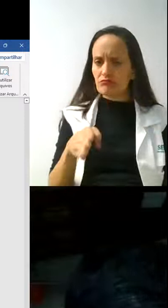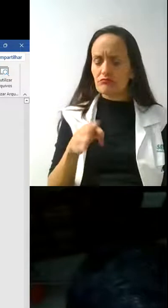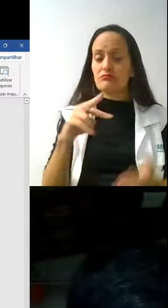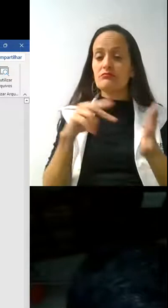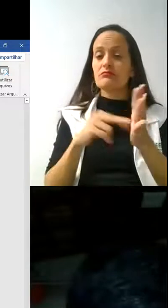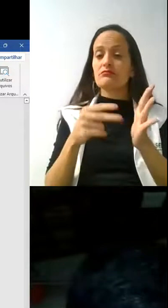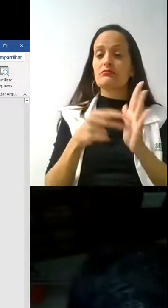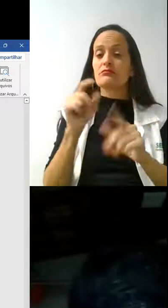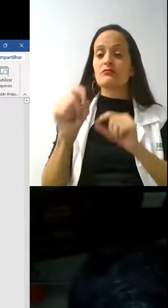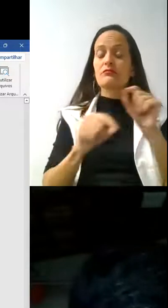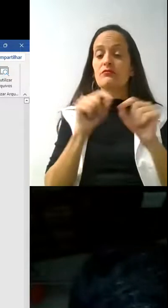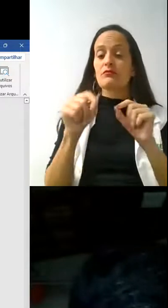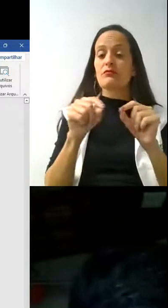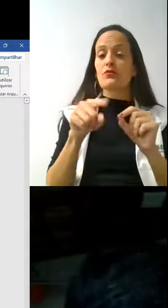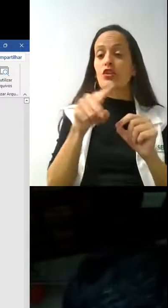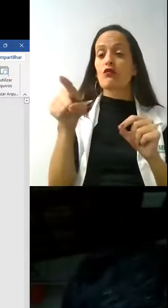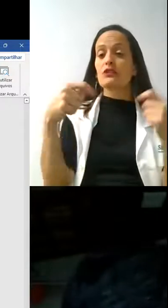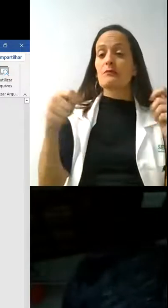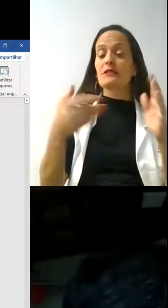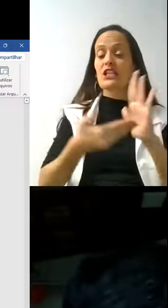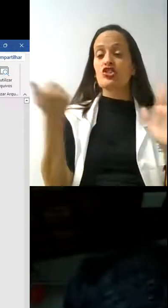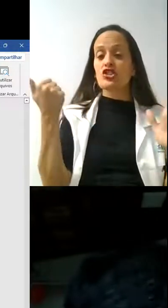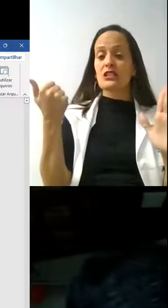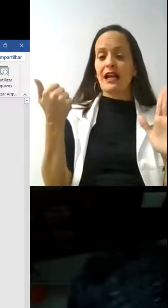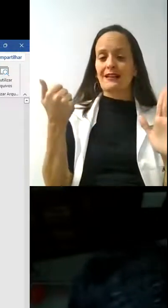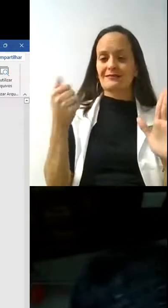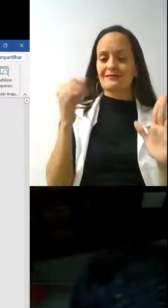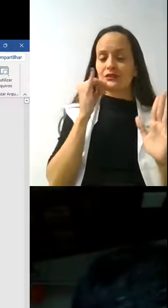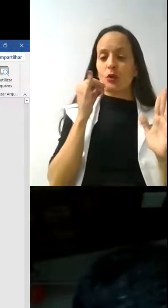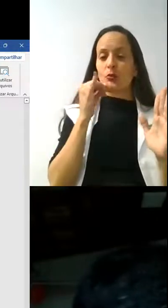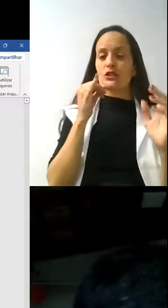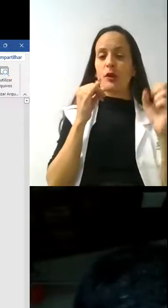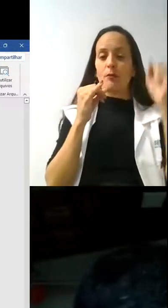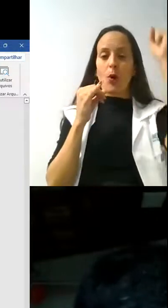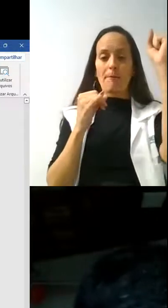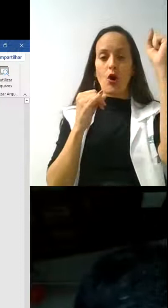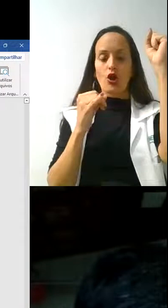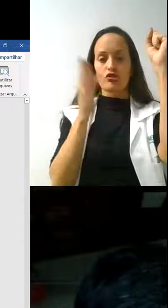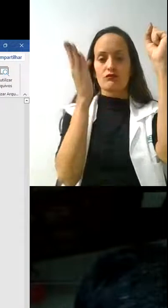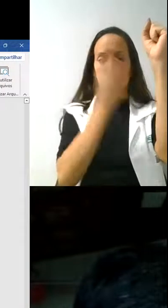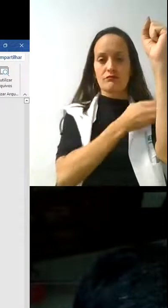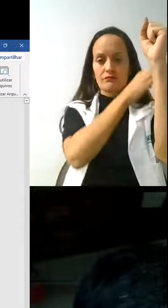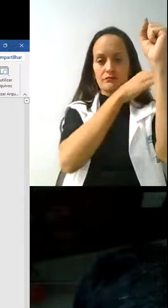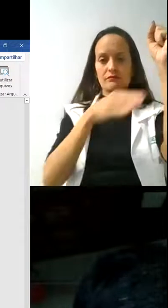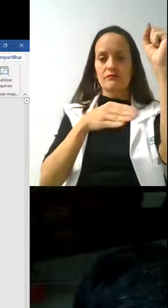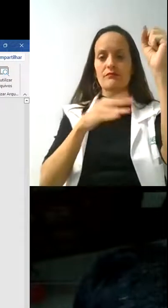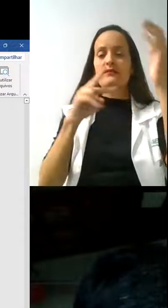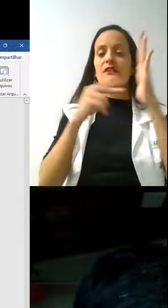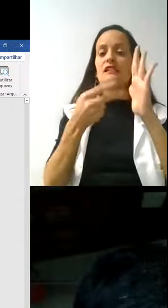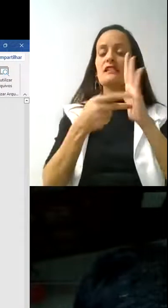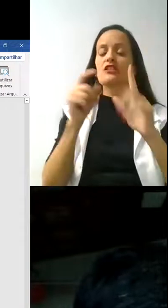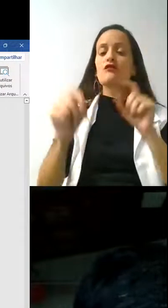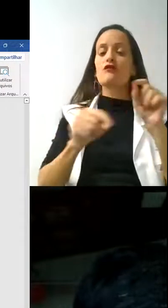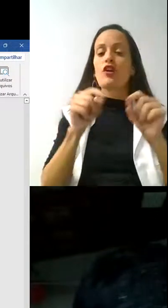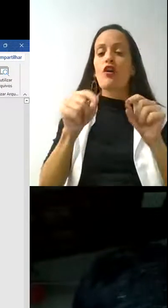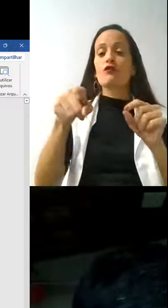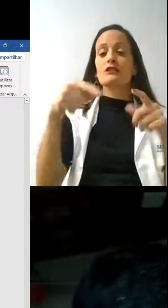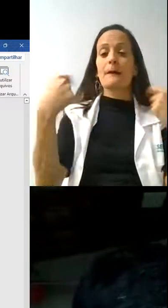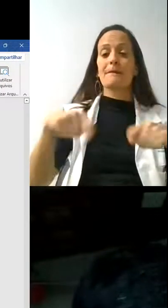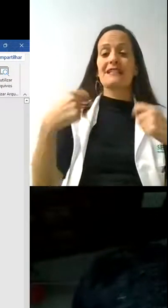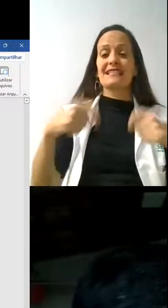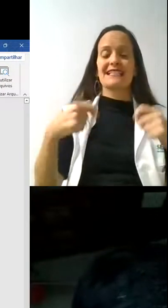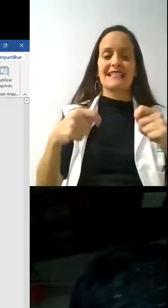quê? O que você vai retirar. Então, por exemplo, tem um poste que tem essa indicação aqui, ó, que tem esse X em cima dele. Quer dizer que você vai